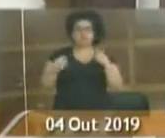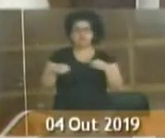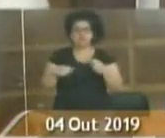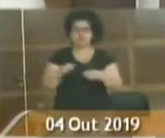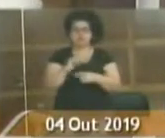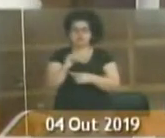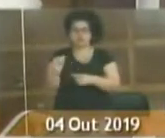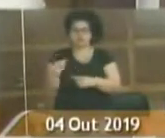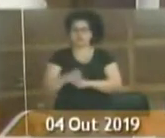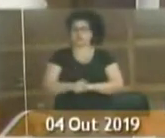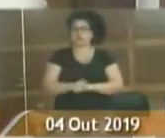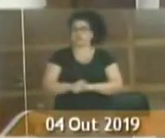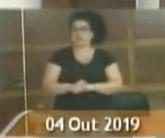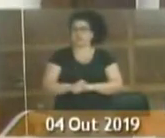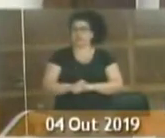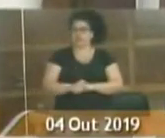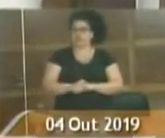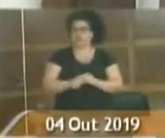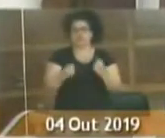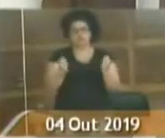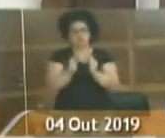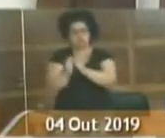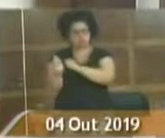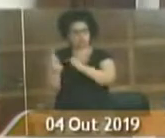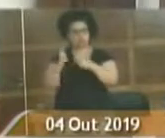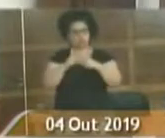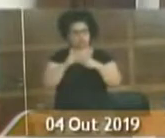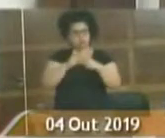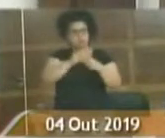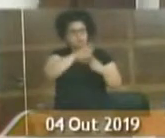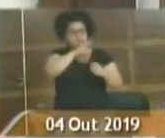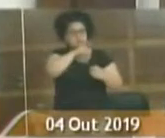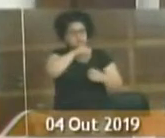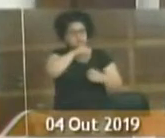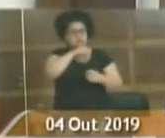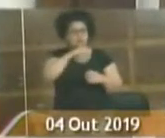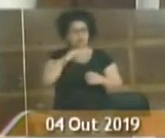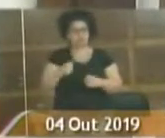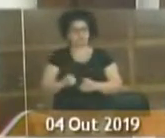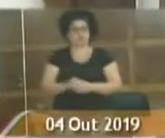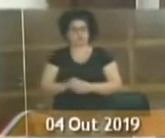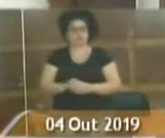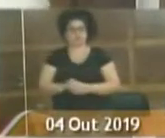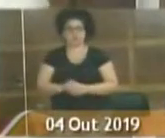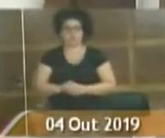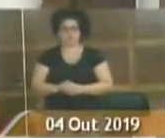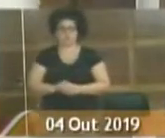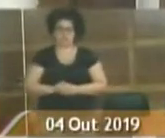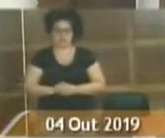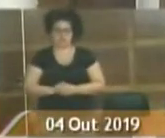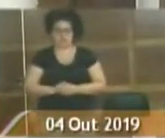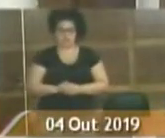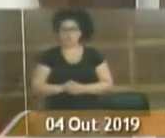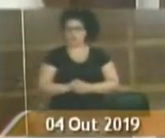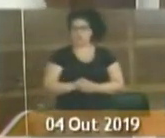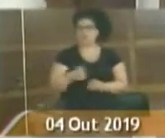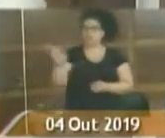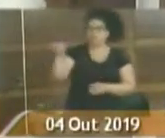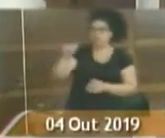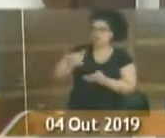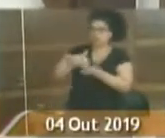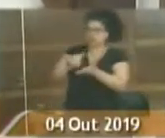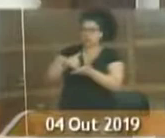entendeu? Fala, mãe, vamos levar no veterinário. Ah, não pode levar no veterinário. Vamos chamar o pessoal da Secretaria de Saúde para